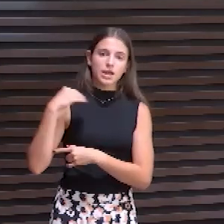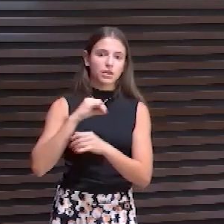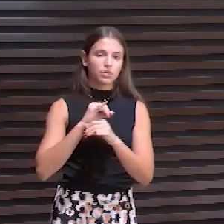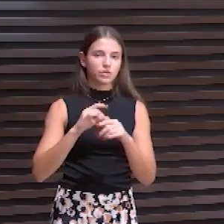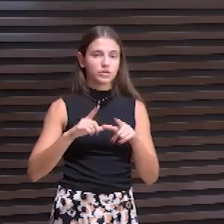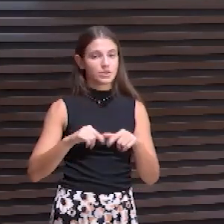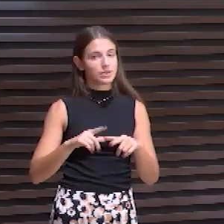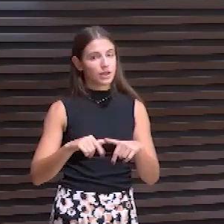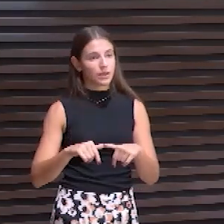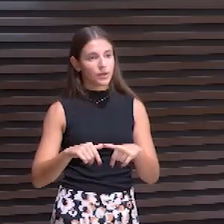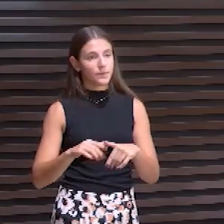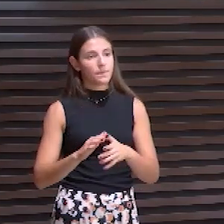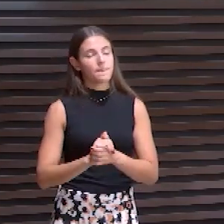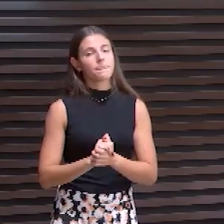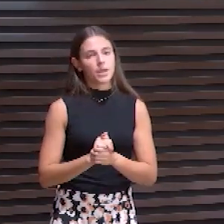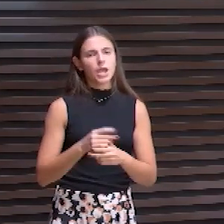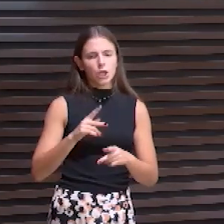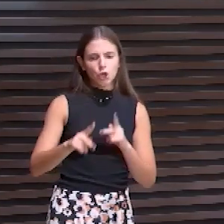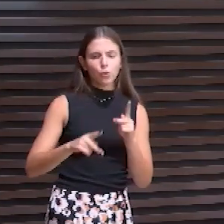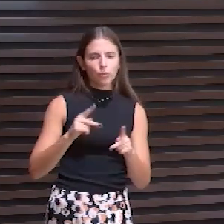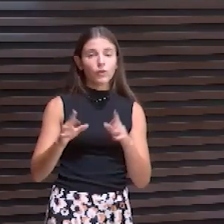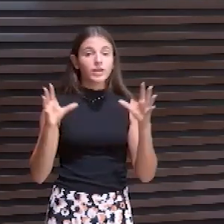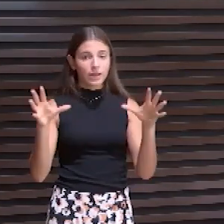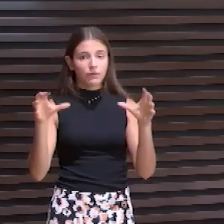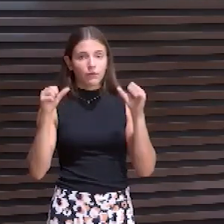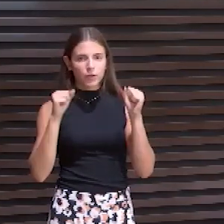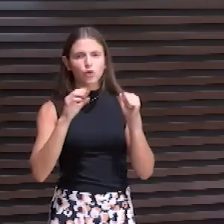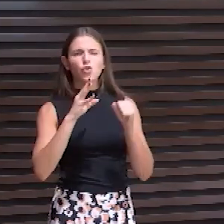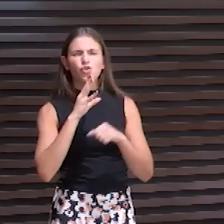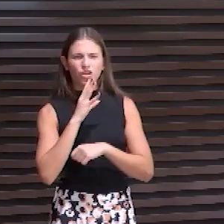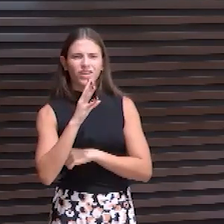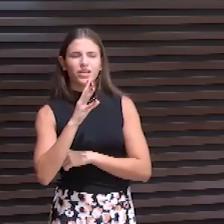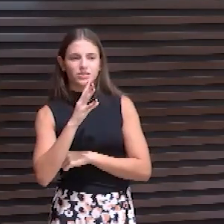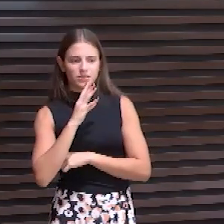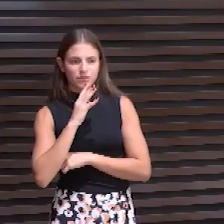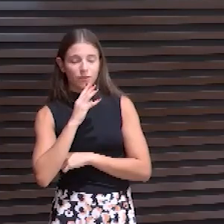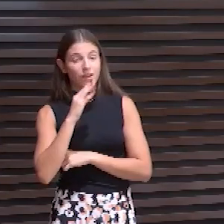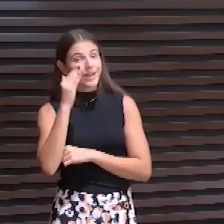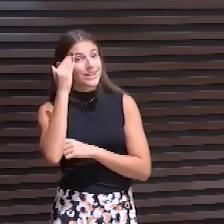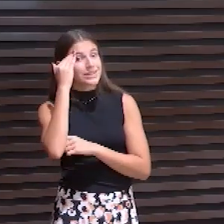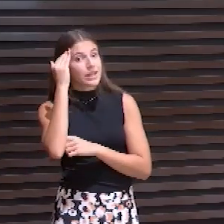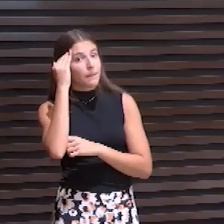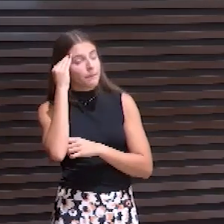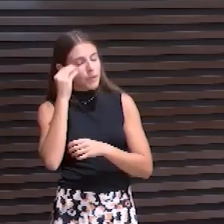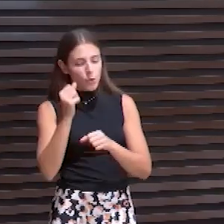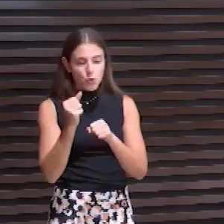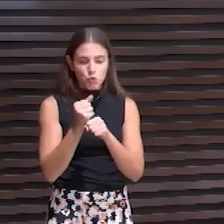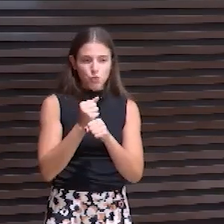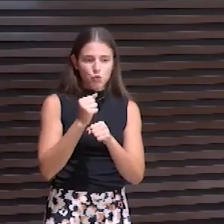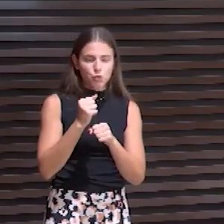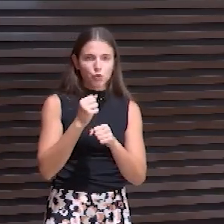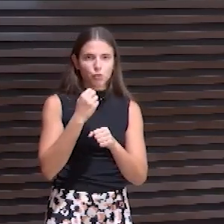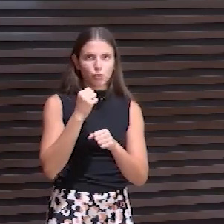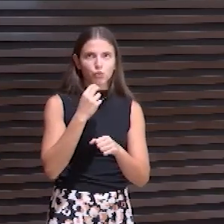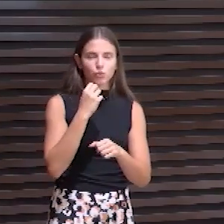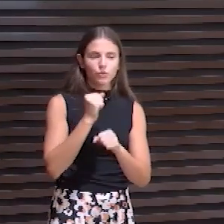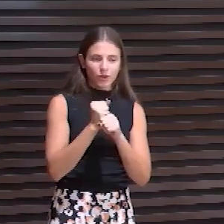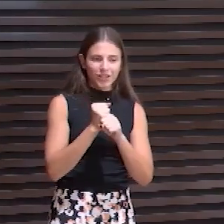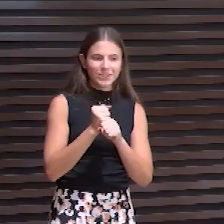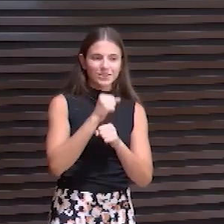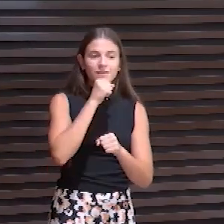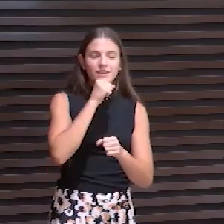ouvintes conheciam muitíssimo bem. Eles tinham o Antigo Testamento decorado. E eles sabiam do que Jesus estava